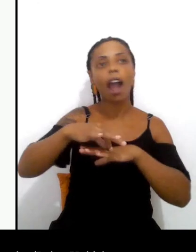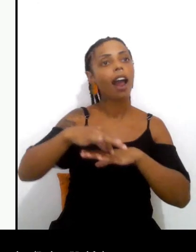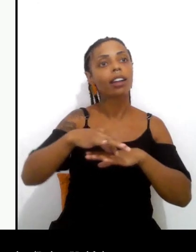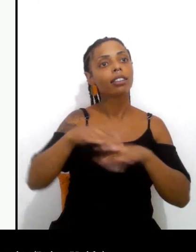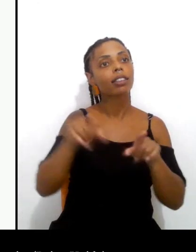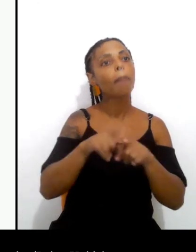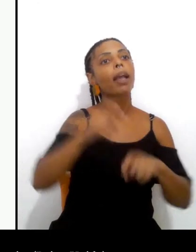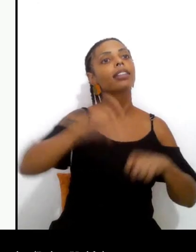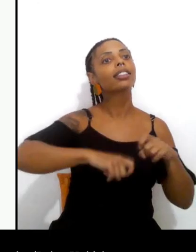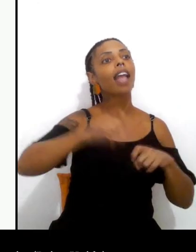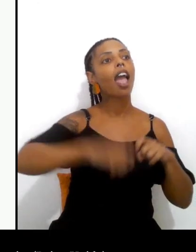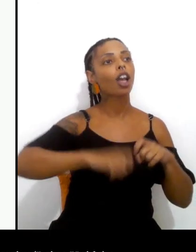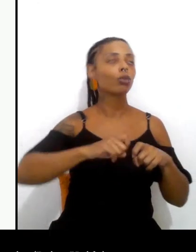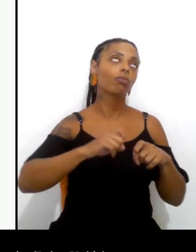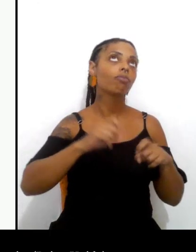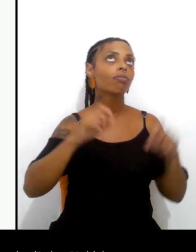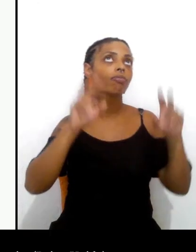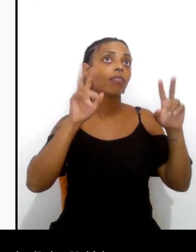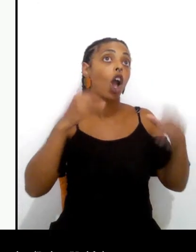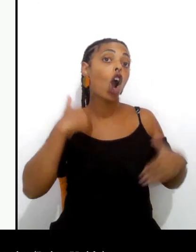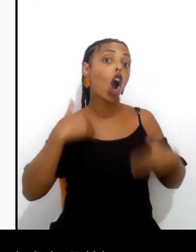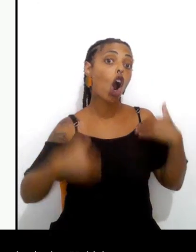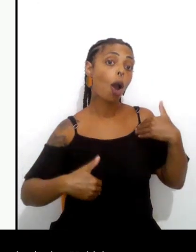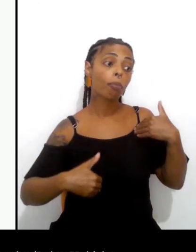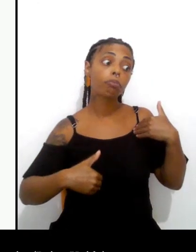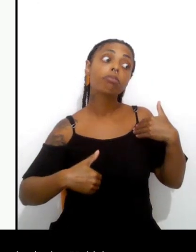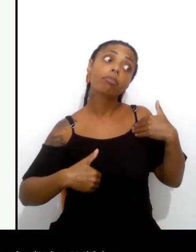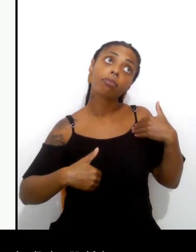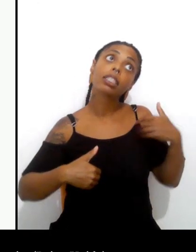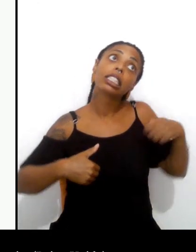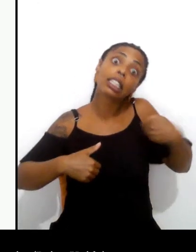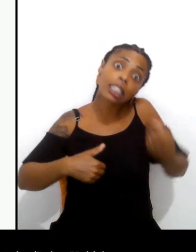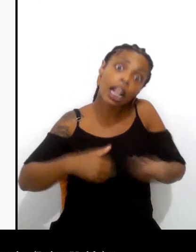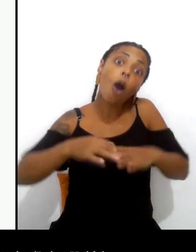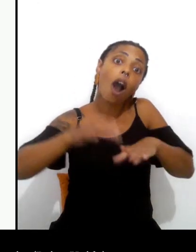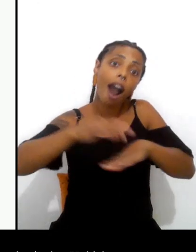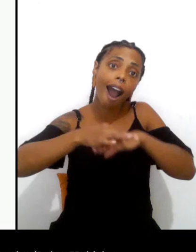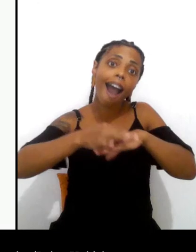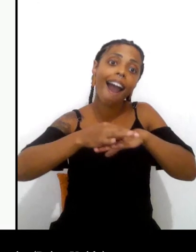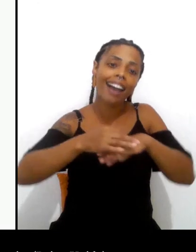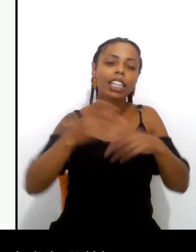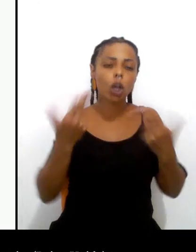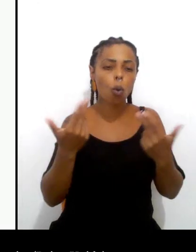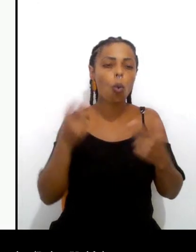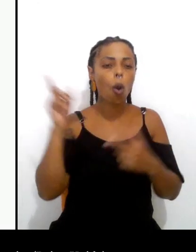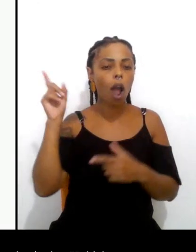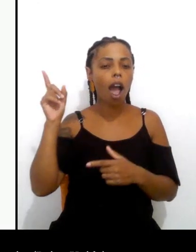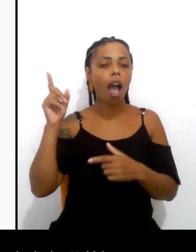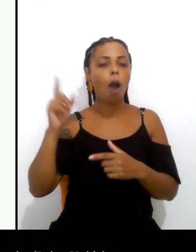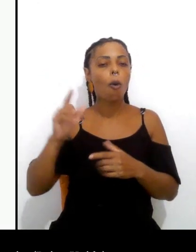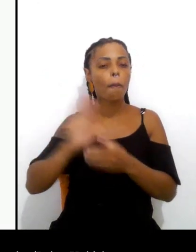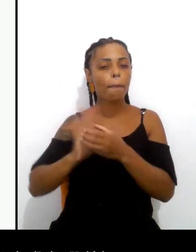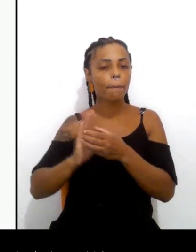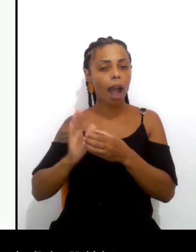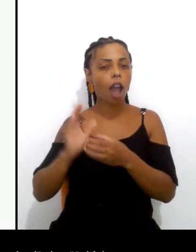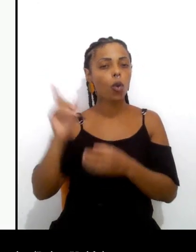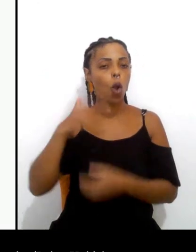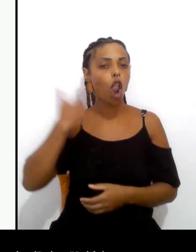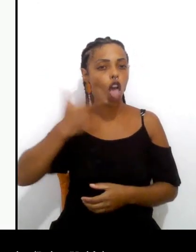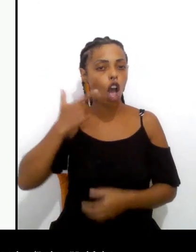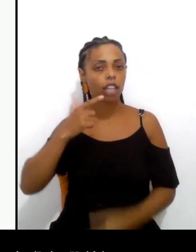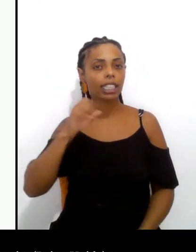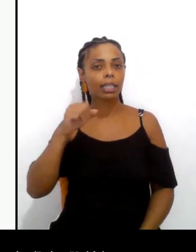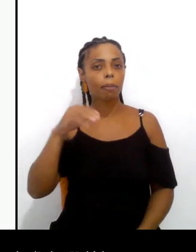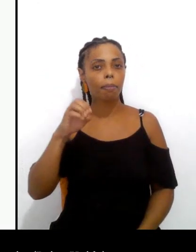que também são carne e como no bairro dos mefield de Londres aqui nós